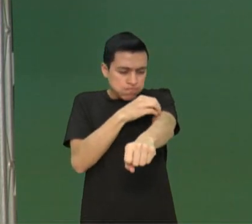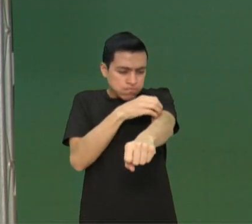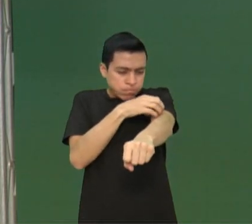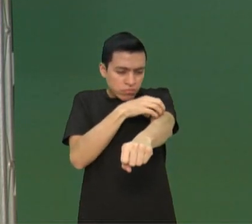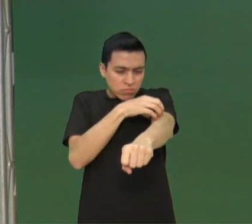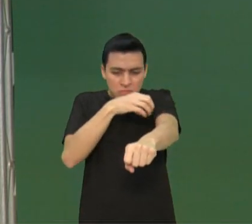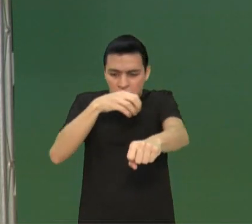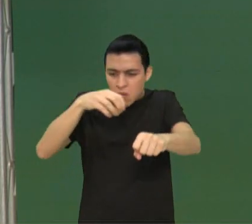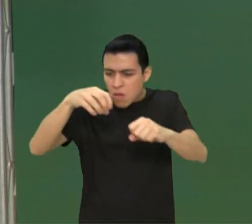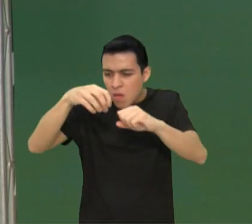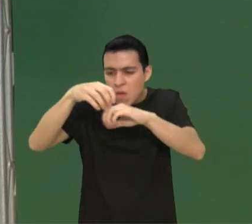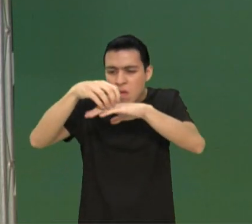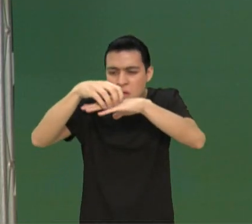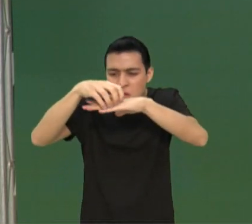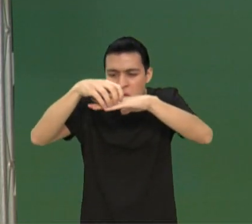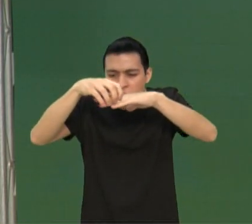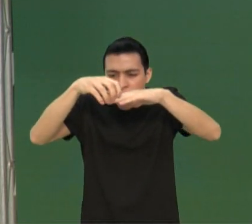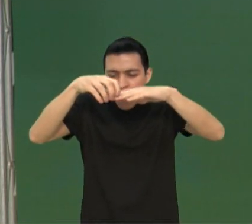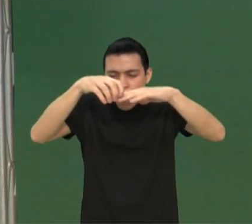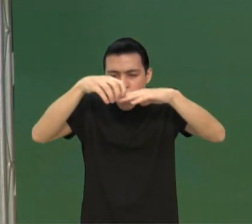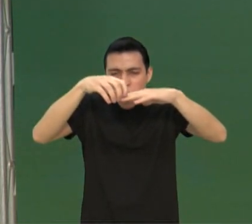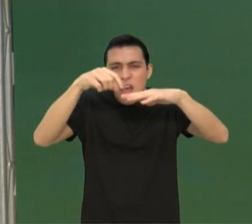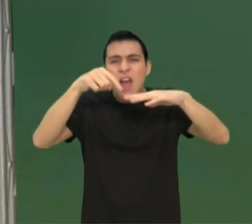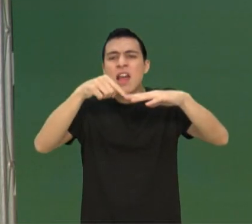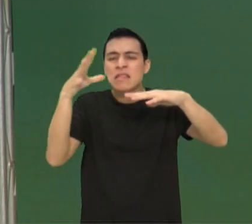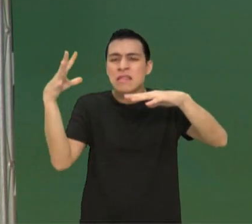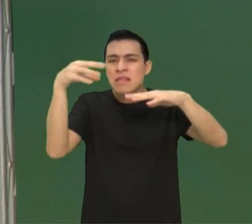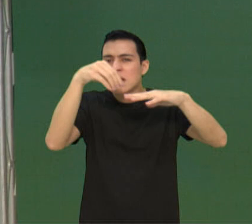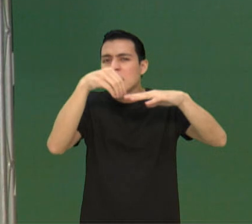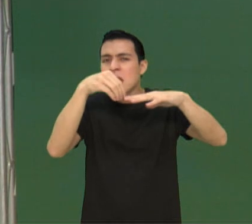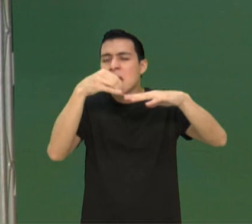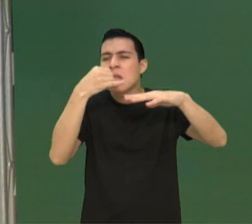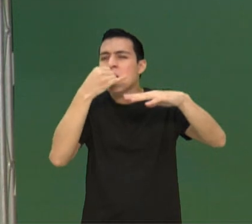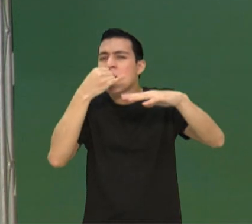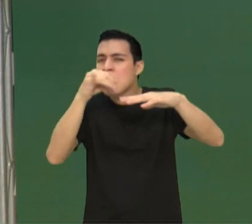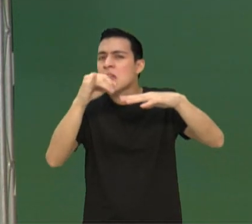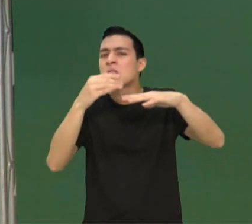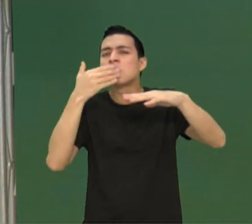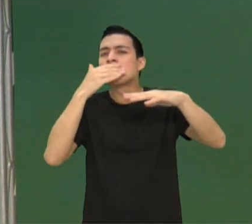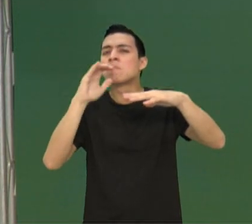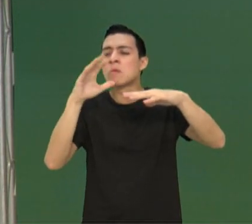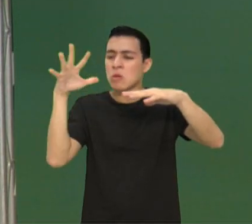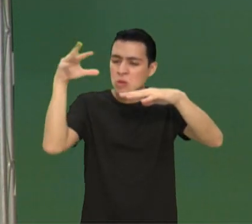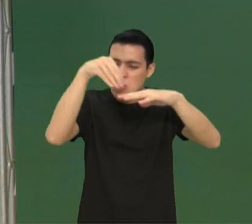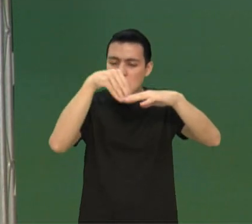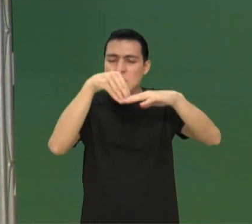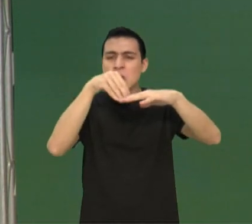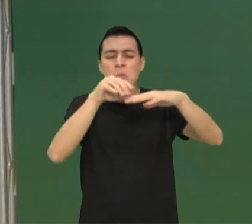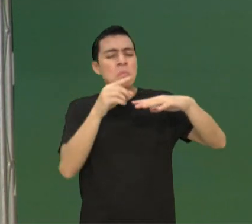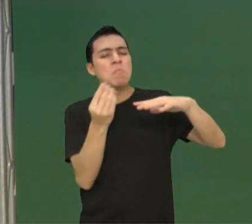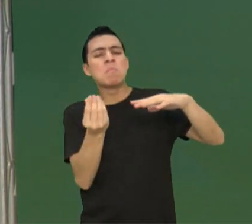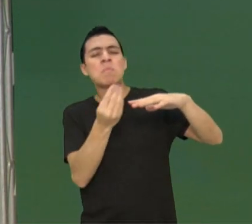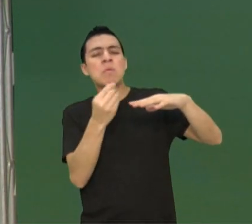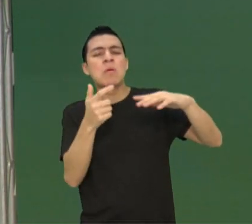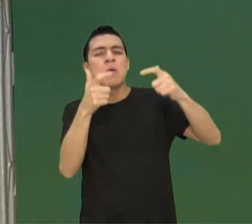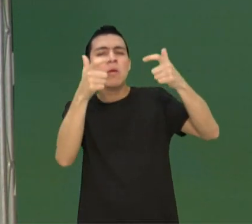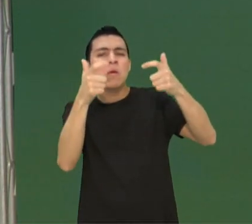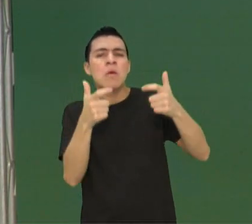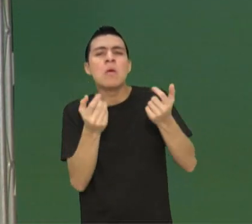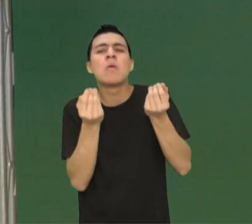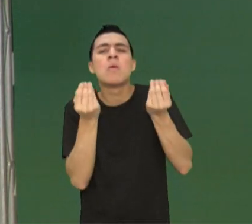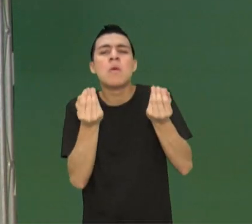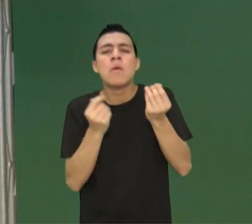carboidrato a partir do qual se obtém energia para a contração. Essa substância de reserva se encontra na forma